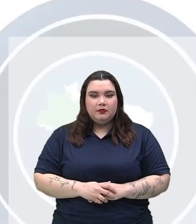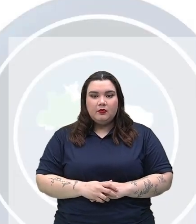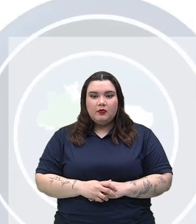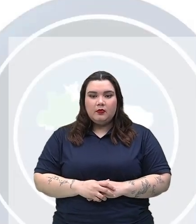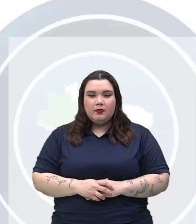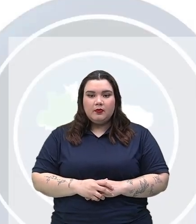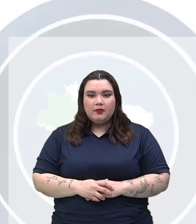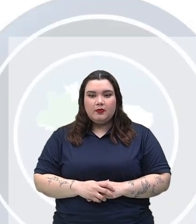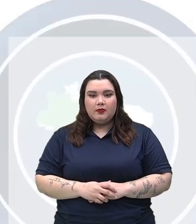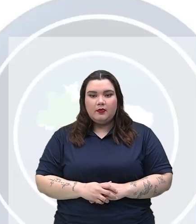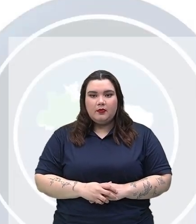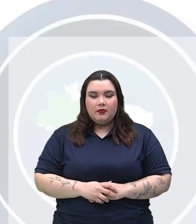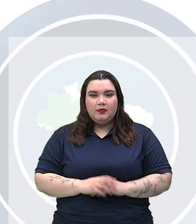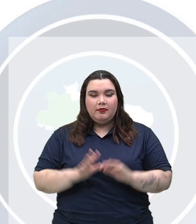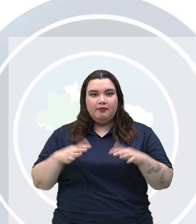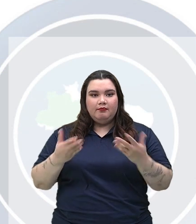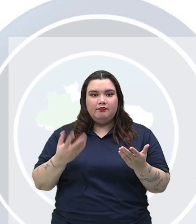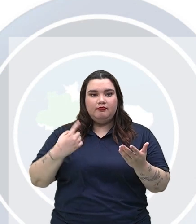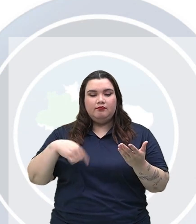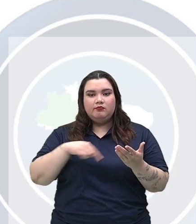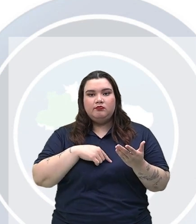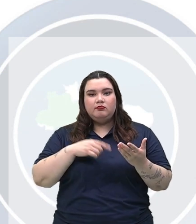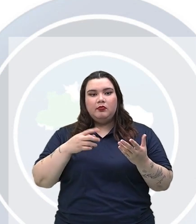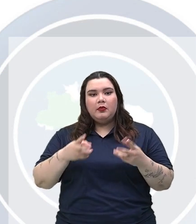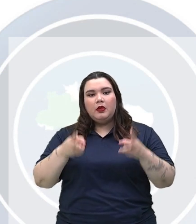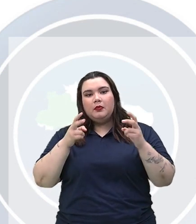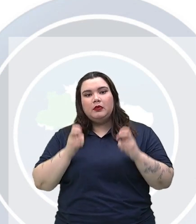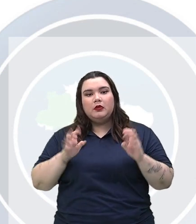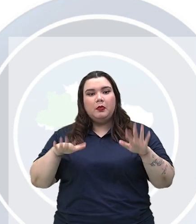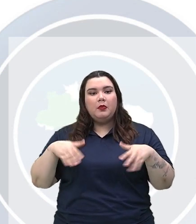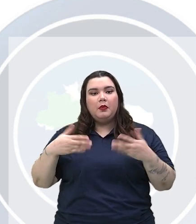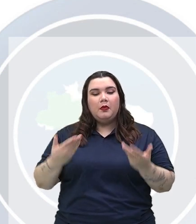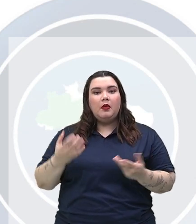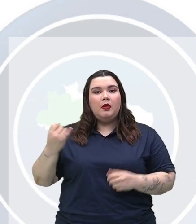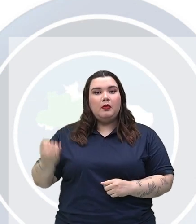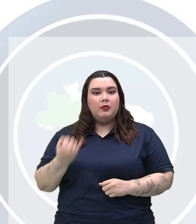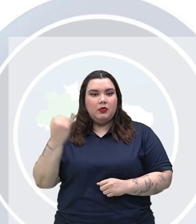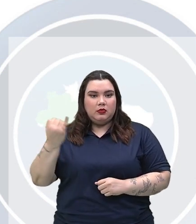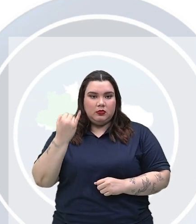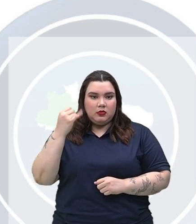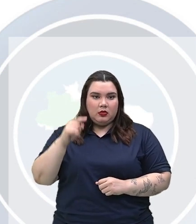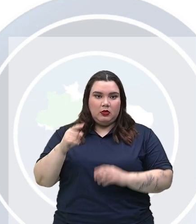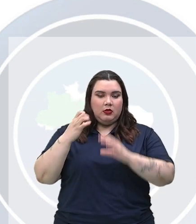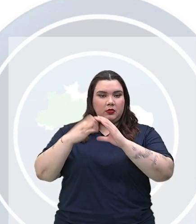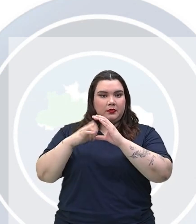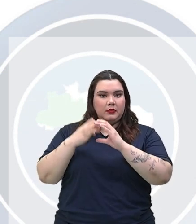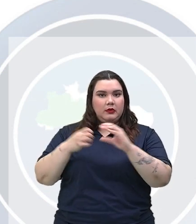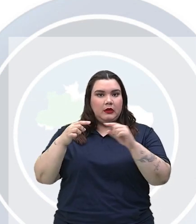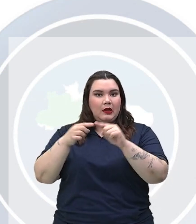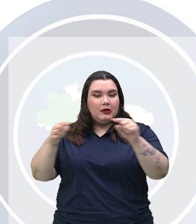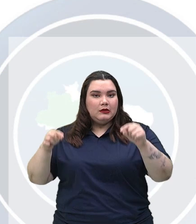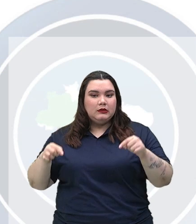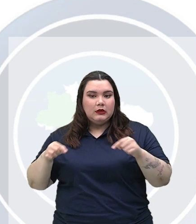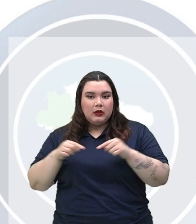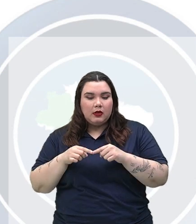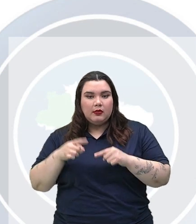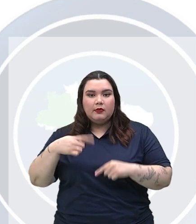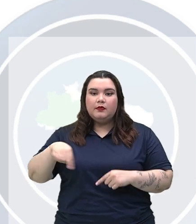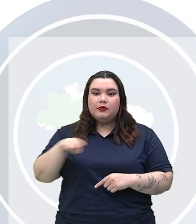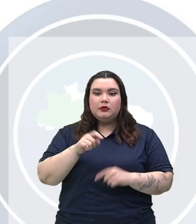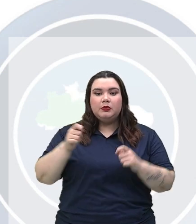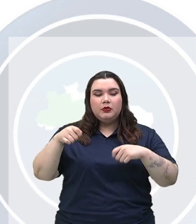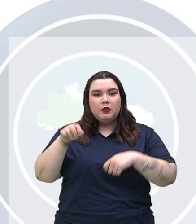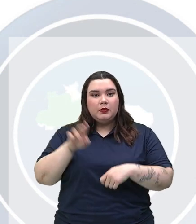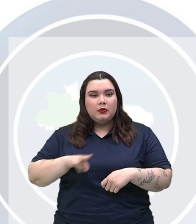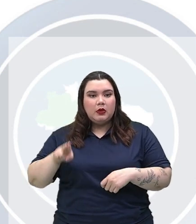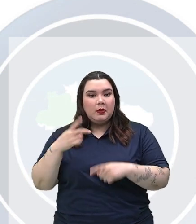Então, assim, só para a gente reforçar qual é a importância, né, desse e-mail da turma que vocês tenham acesso.